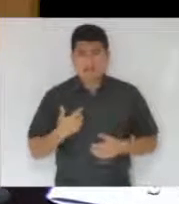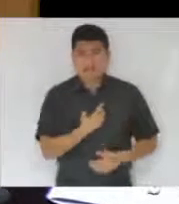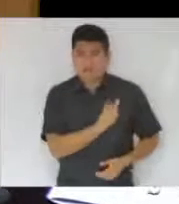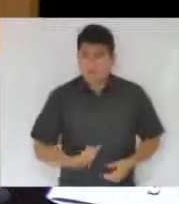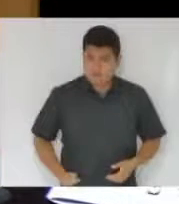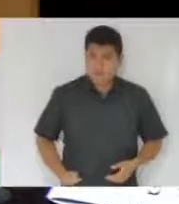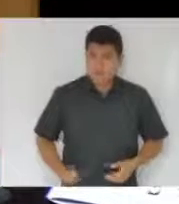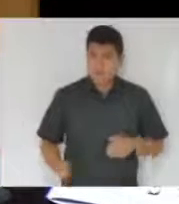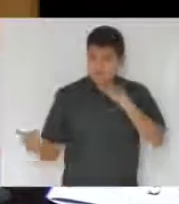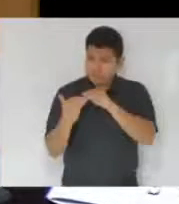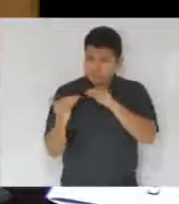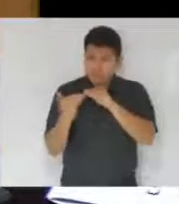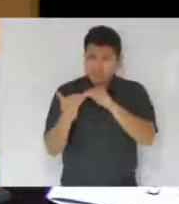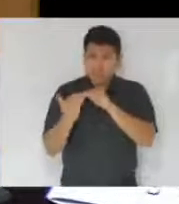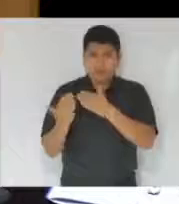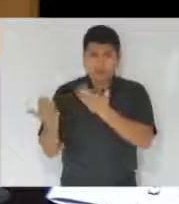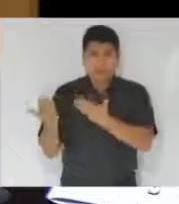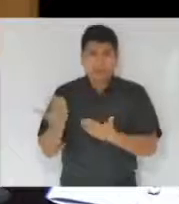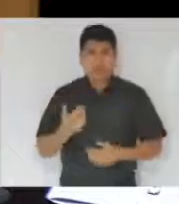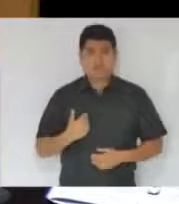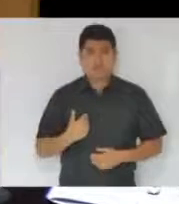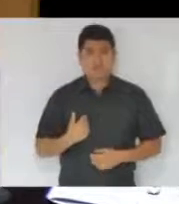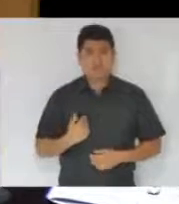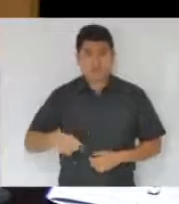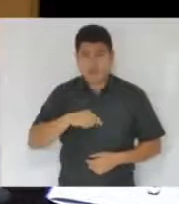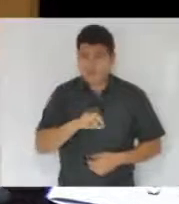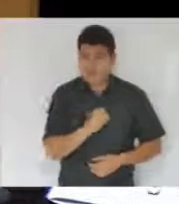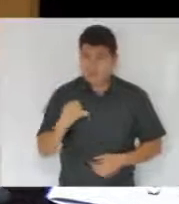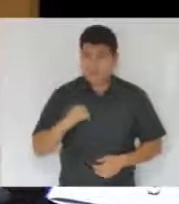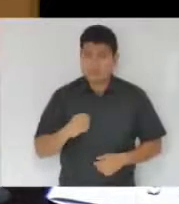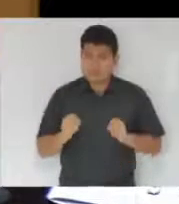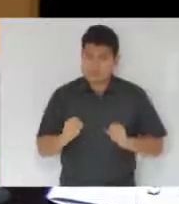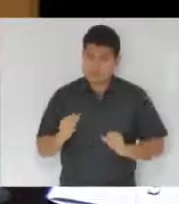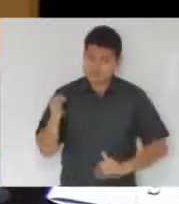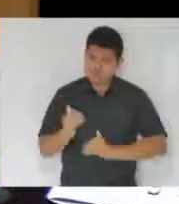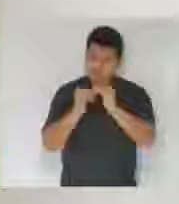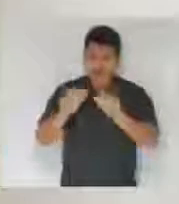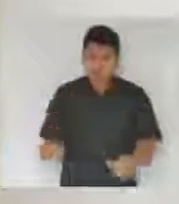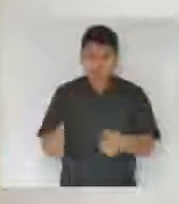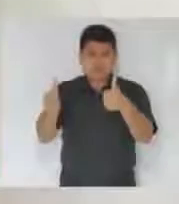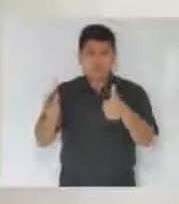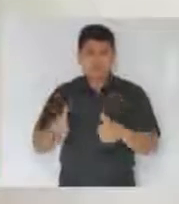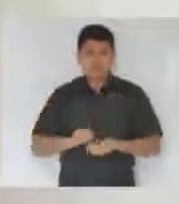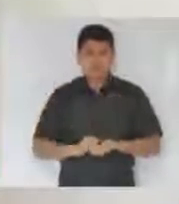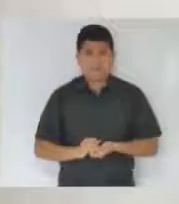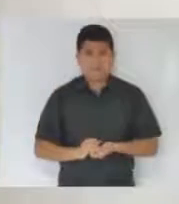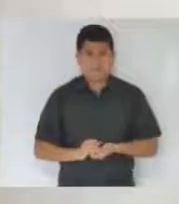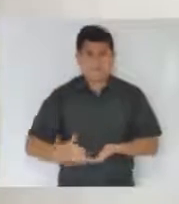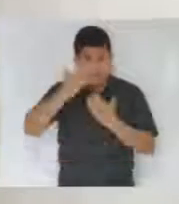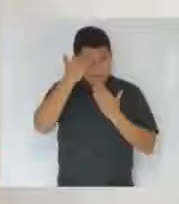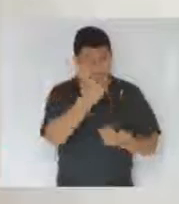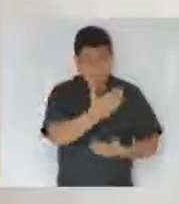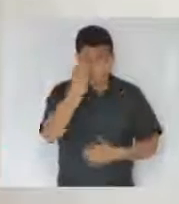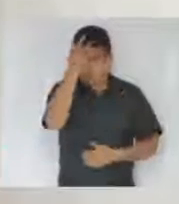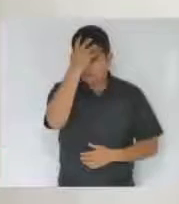sintonizado com o governo Bolsonaro, até para que Santa Catarina possa ir bem. Obrigado. Obrigado, deputado Ismael. Eu